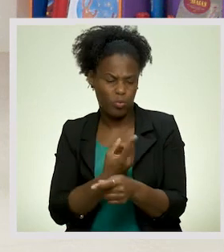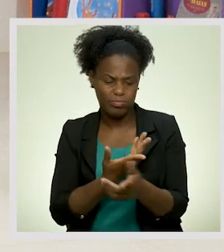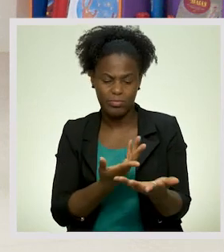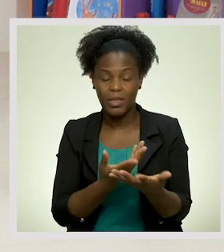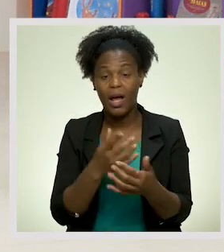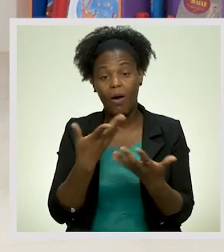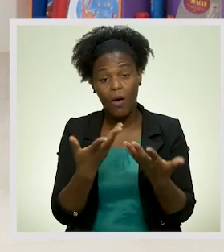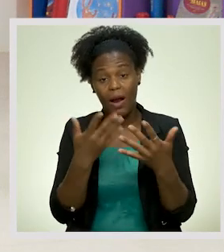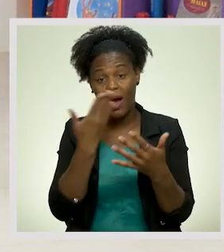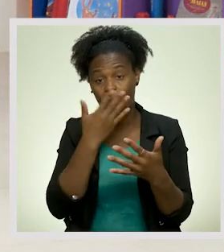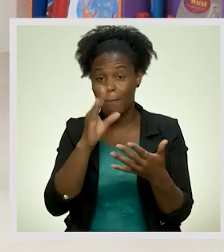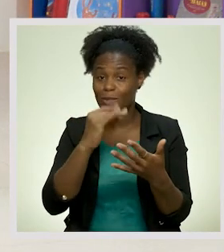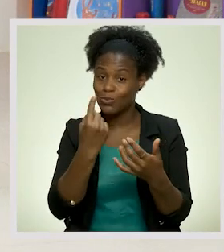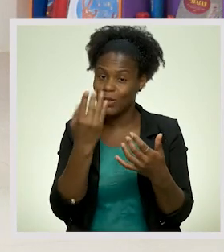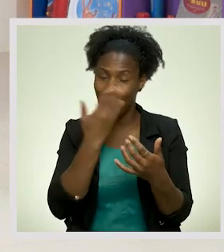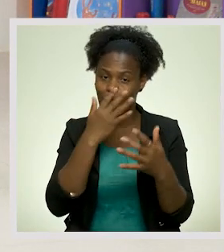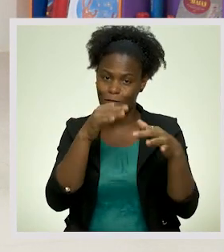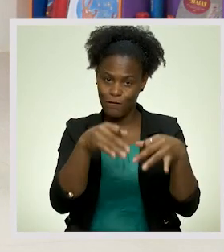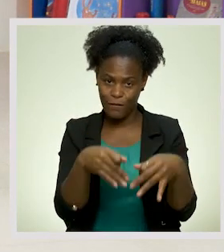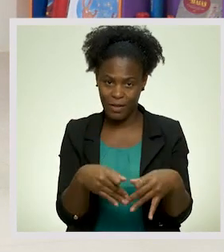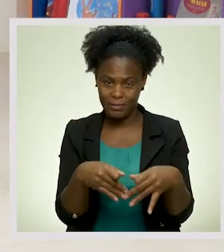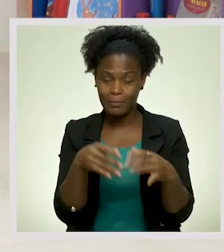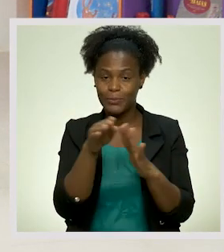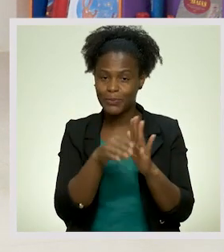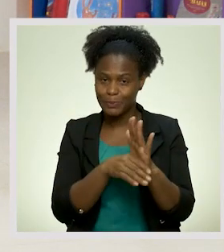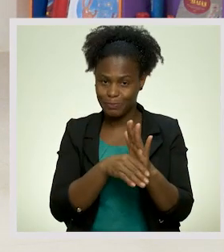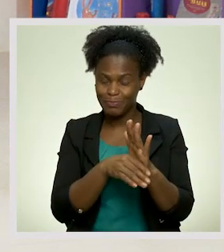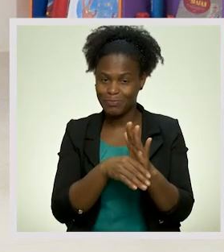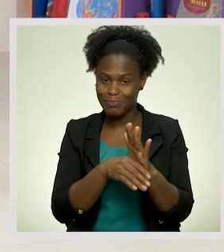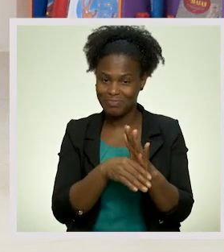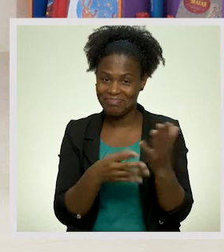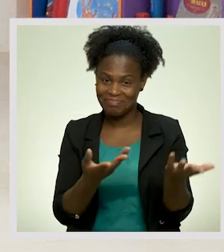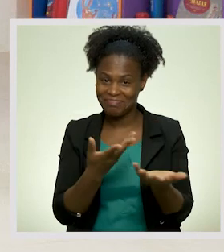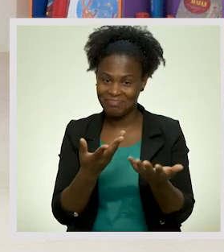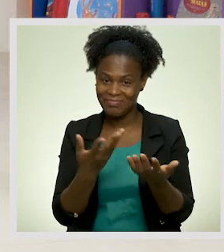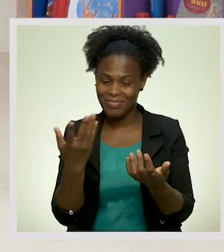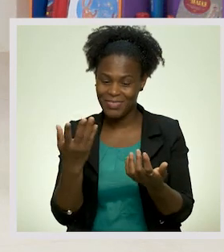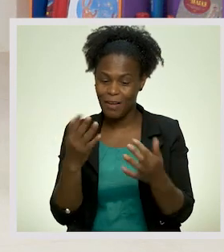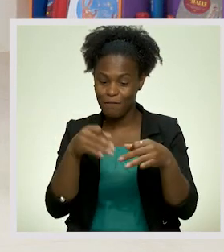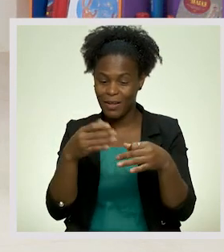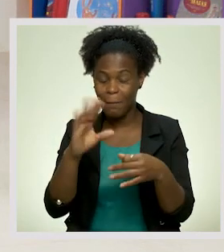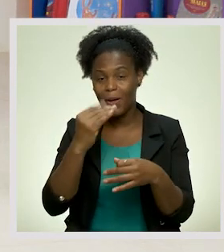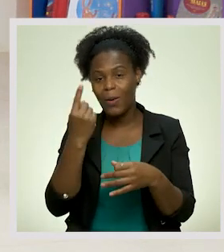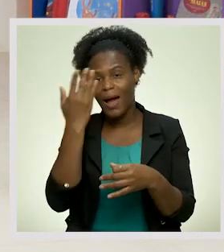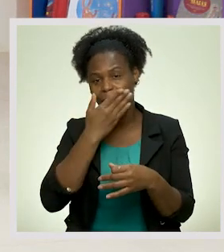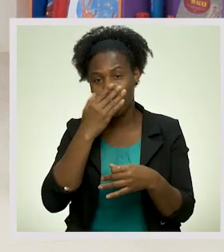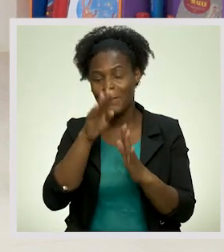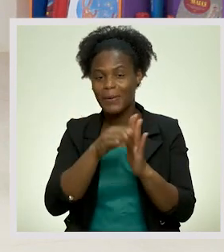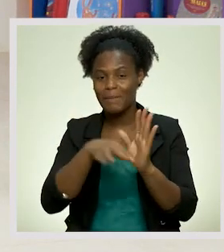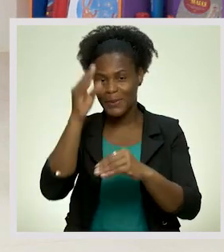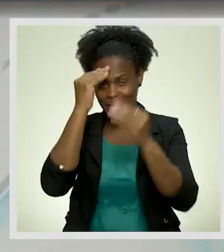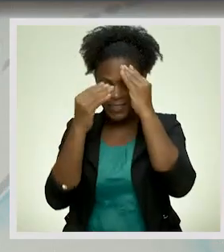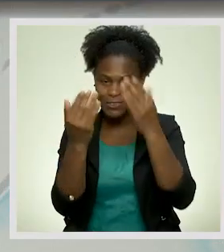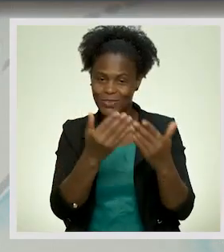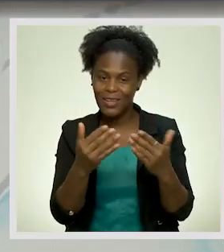fim de mais um programa, de mais uma aula no programa Aprender e Estudar em